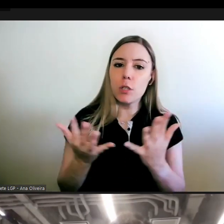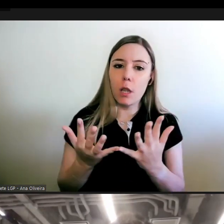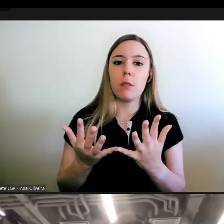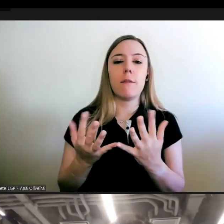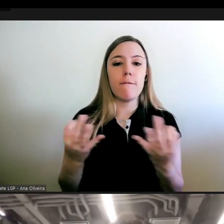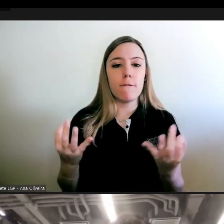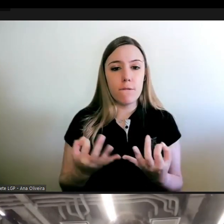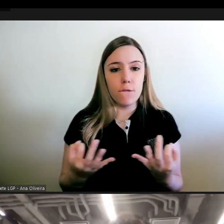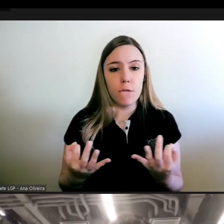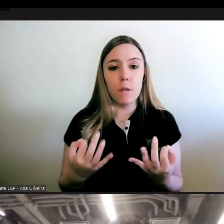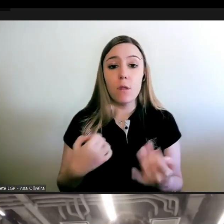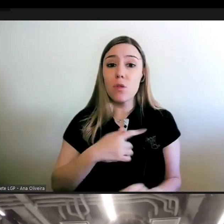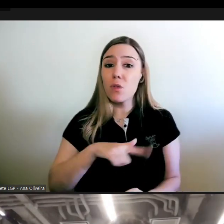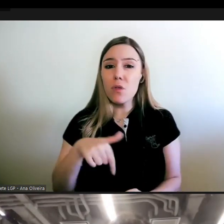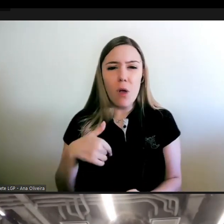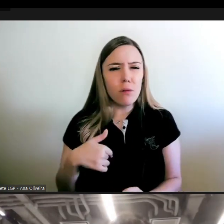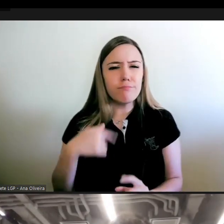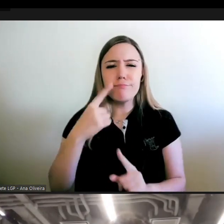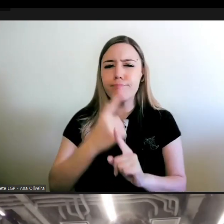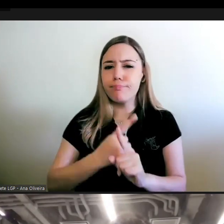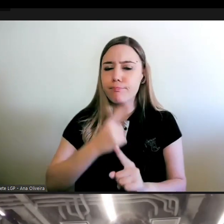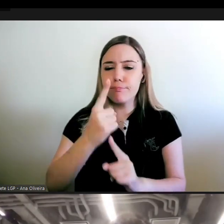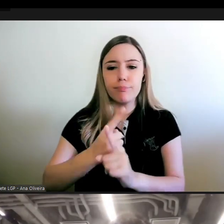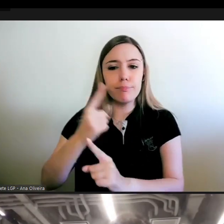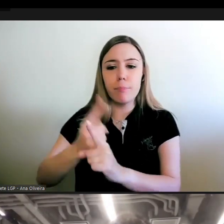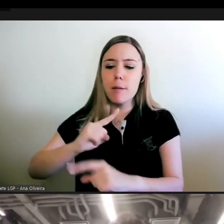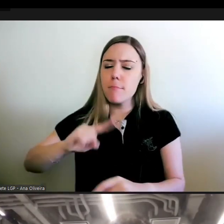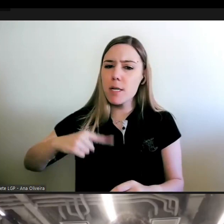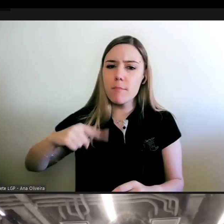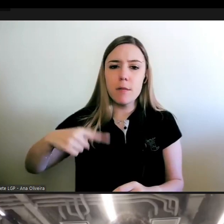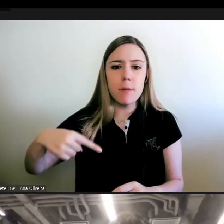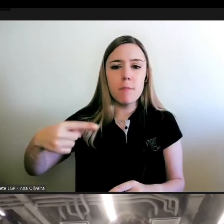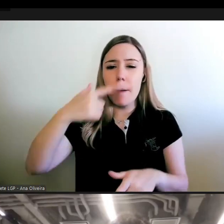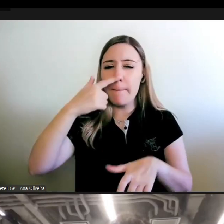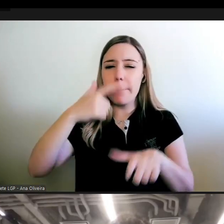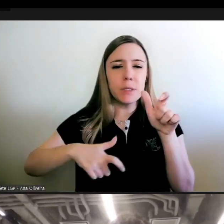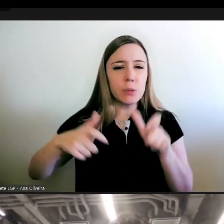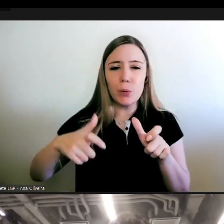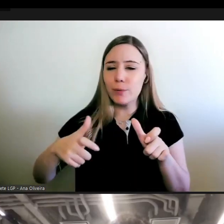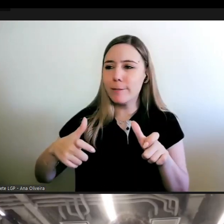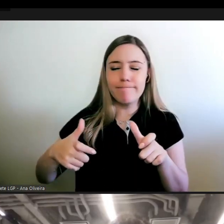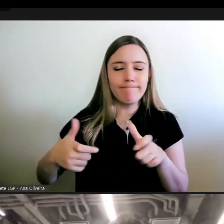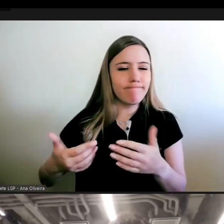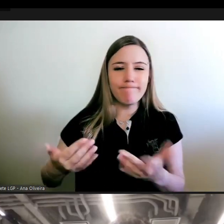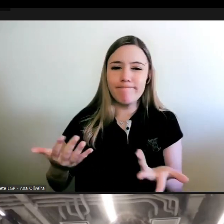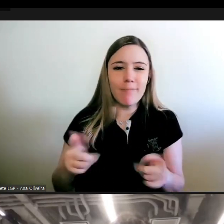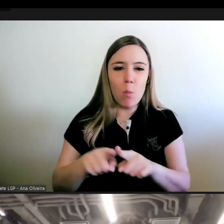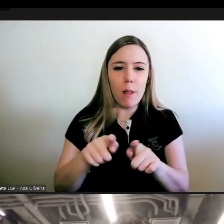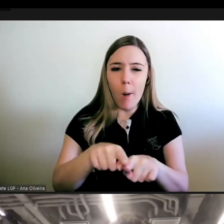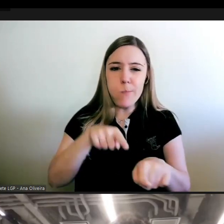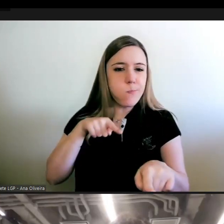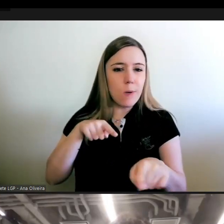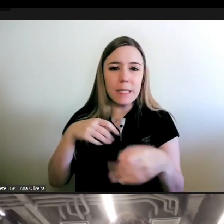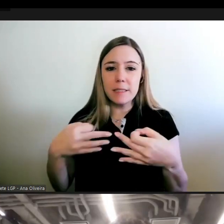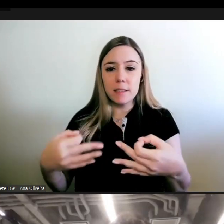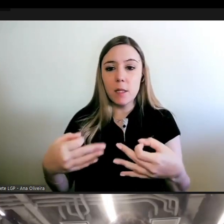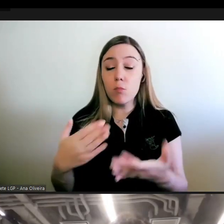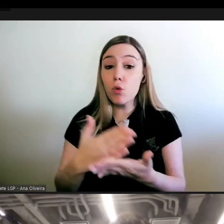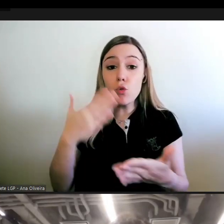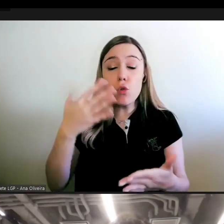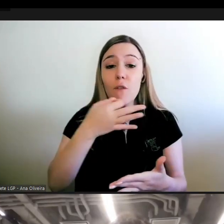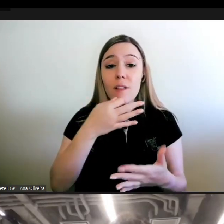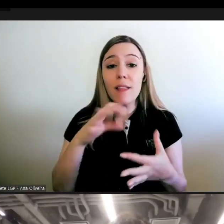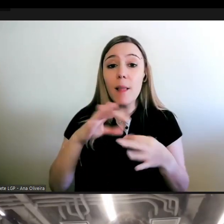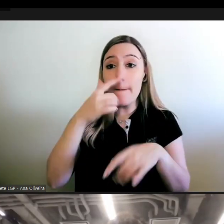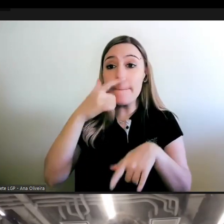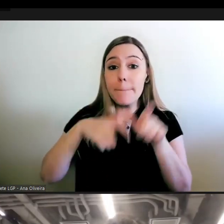que estamos sistematicamente e todos os dias a deixar pessoas para trás. Não estamos a falar apenas das pessoas migrantes e